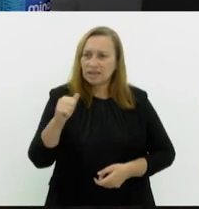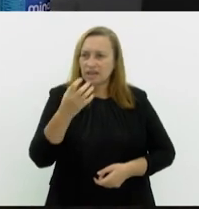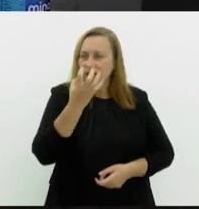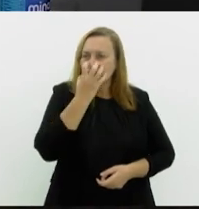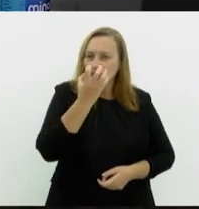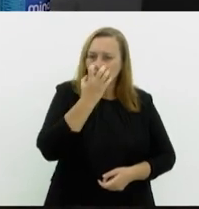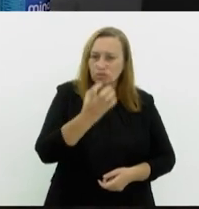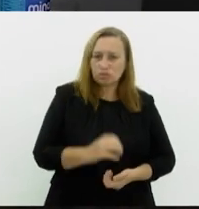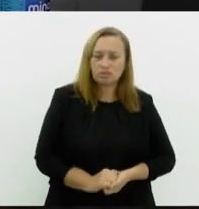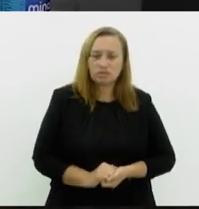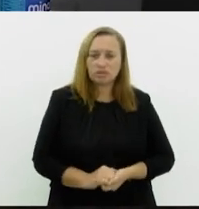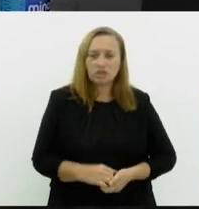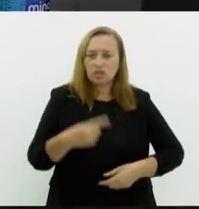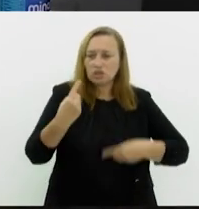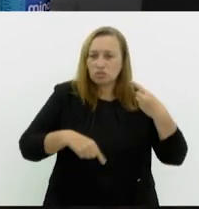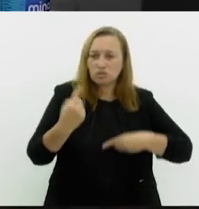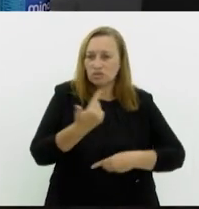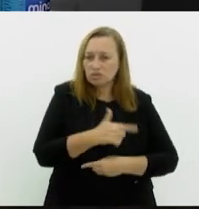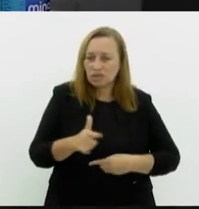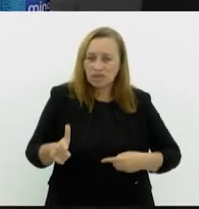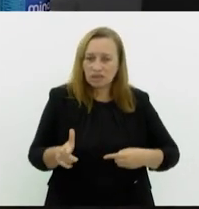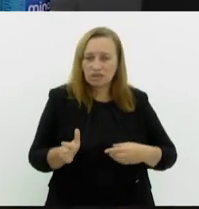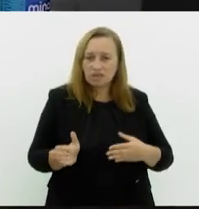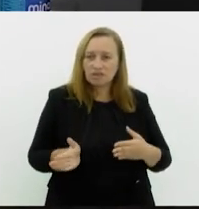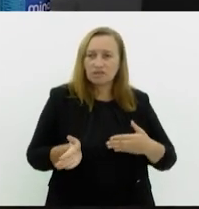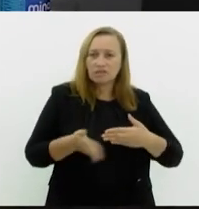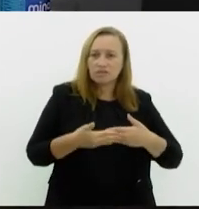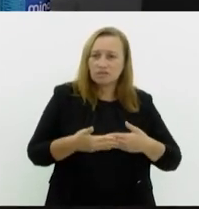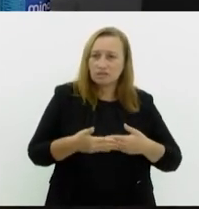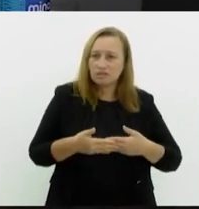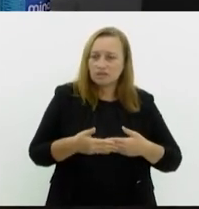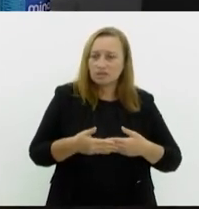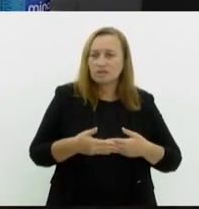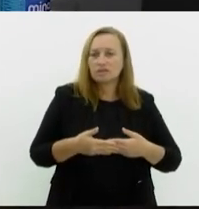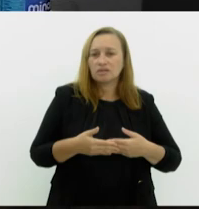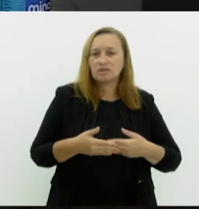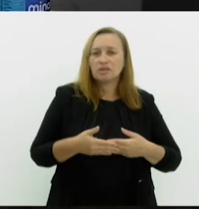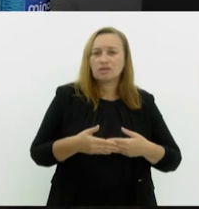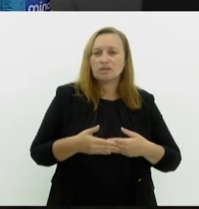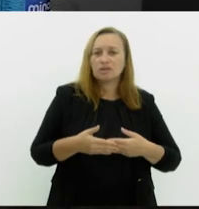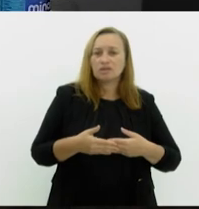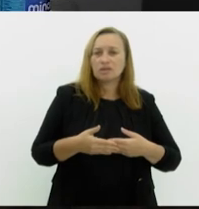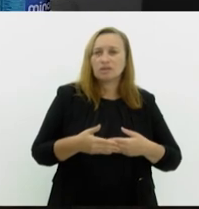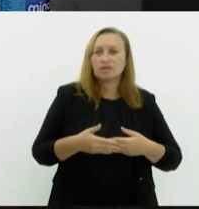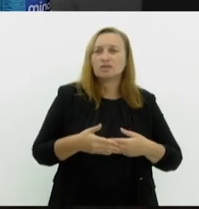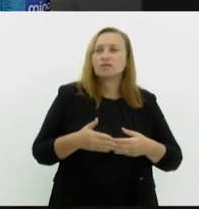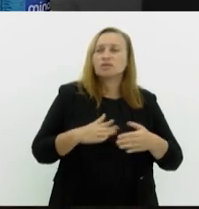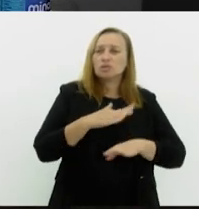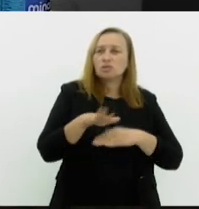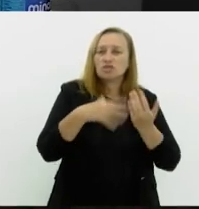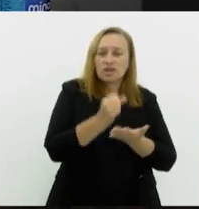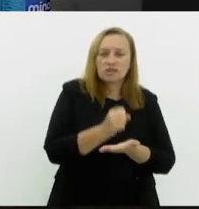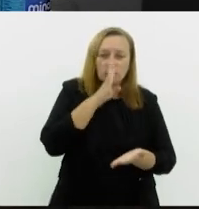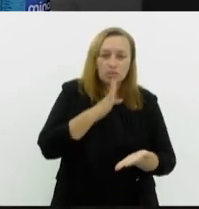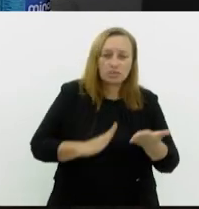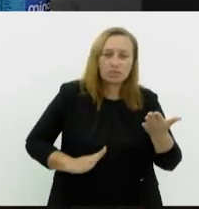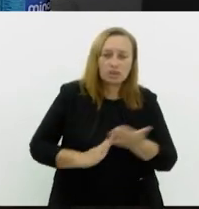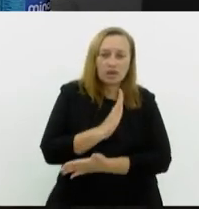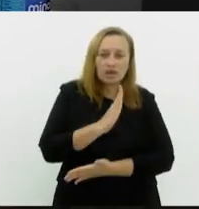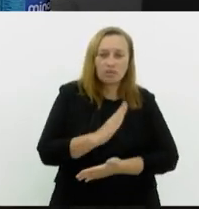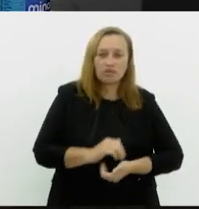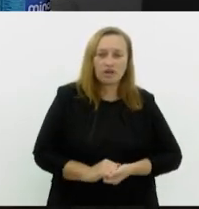quem queira discutir, encerrada a discussão, em votação, senhores que aprovam, permaneça como